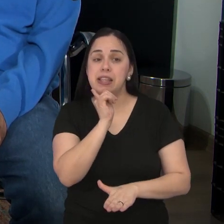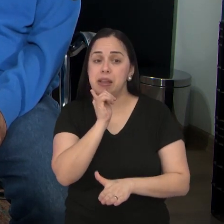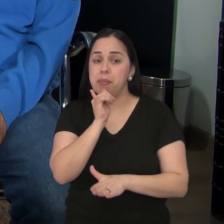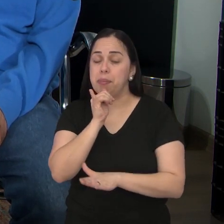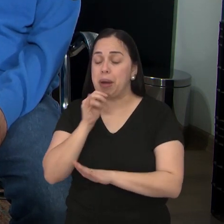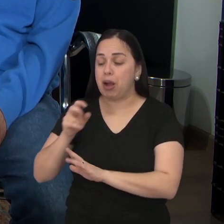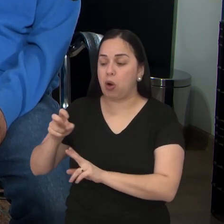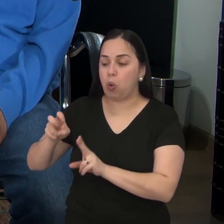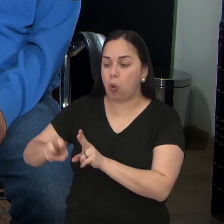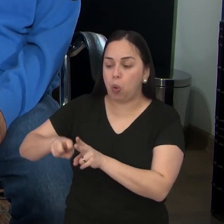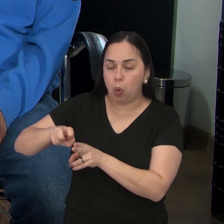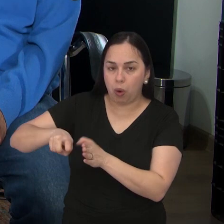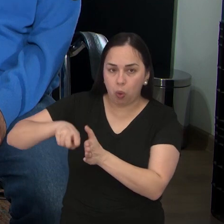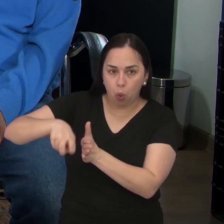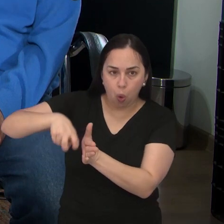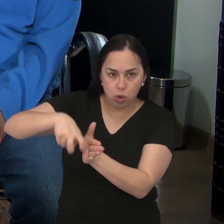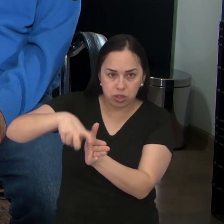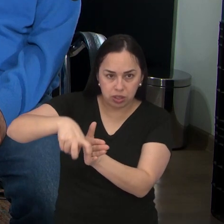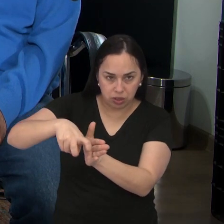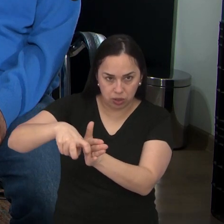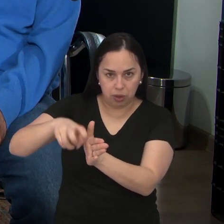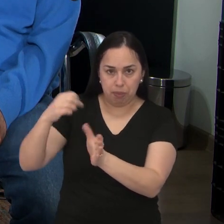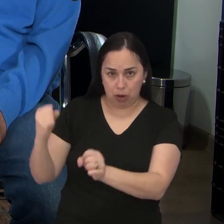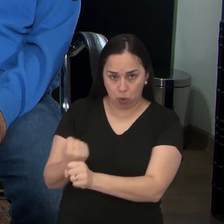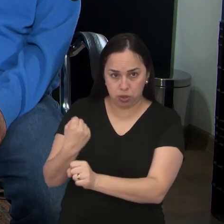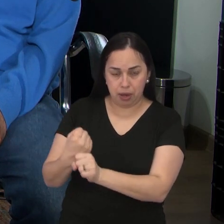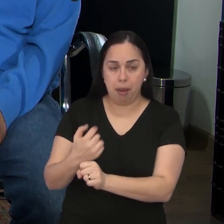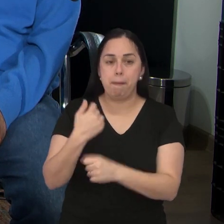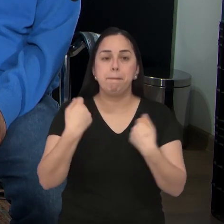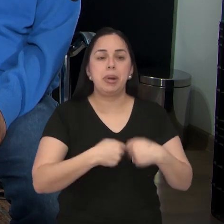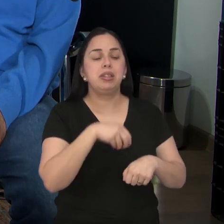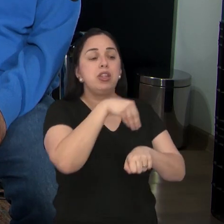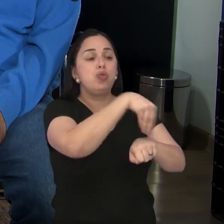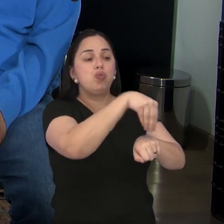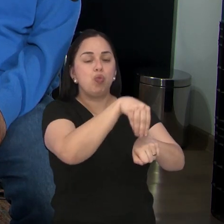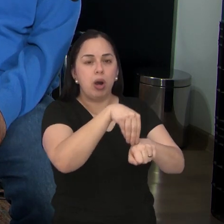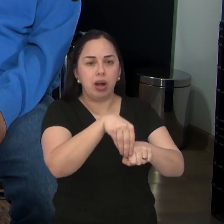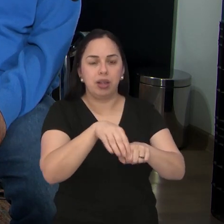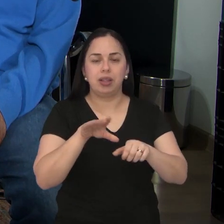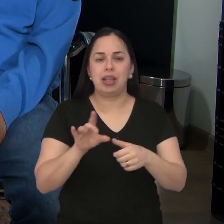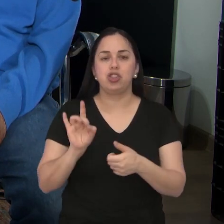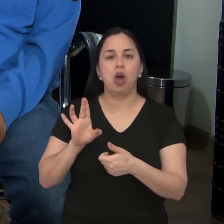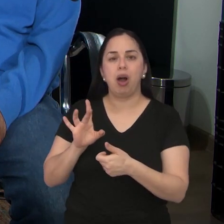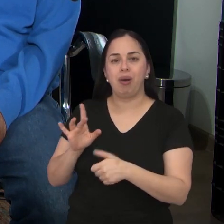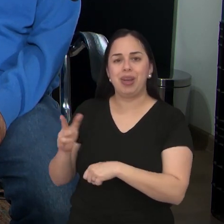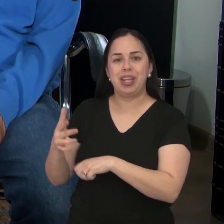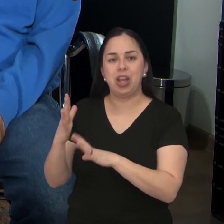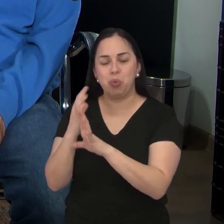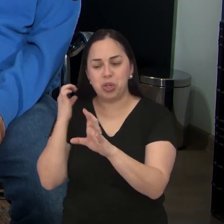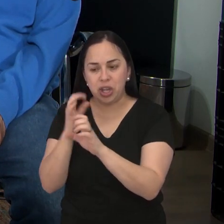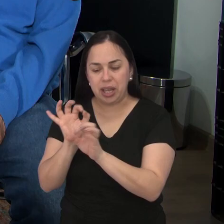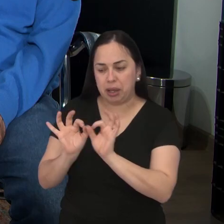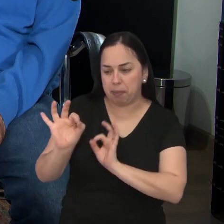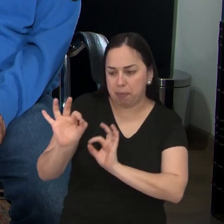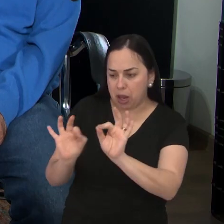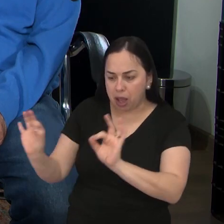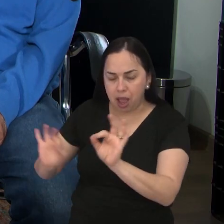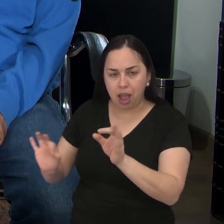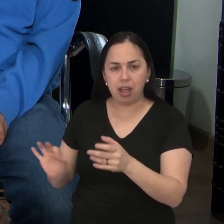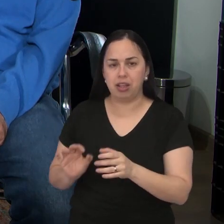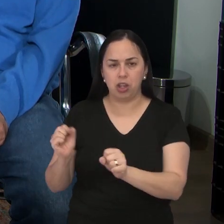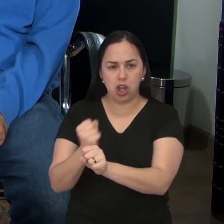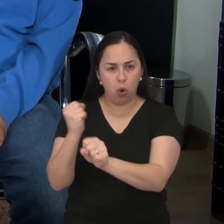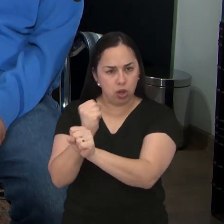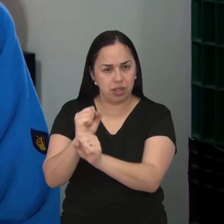estudo do arqueólogo, né? Em poucas palavras, só para quem está lá em casa entender, como que funciona? Não é só um engenheiro que vai lá, traça, faz o projeto e